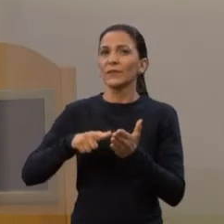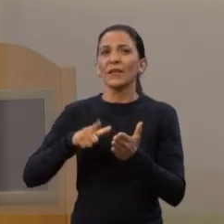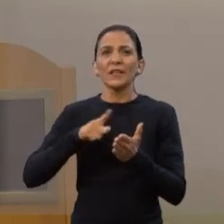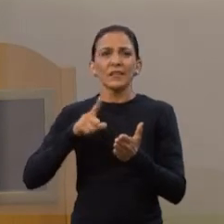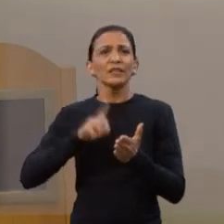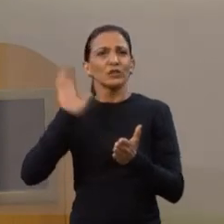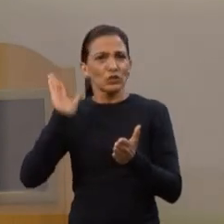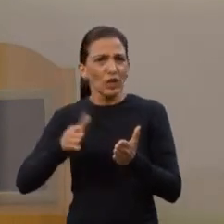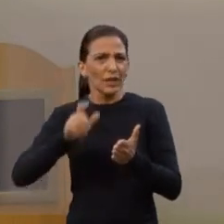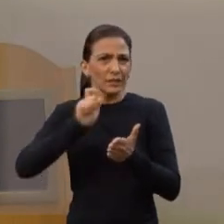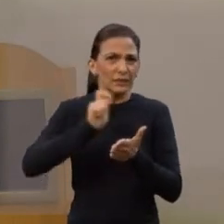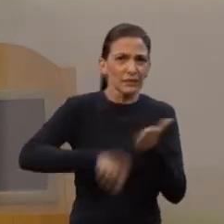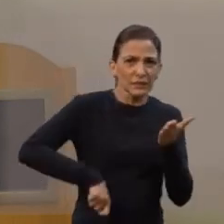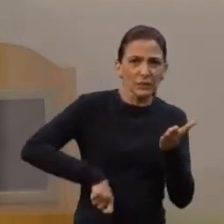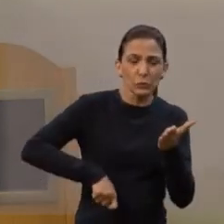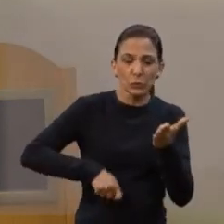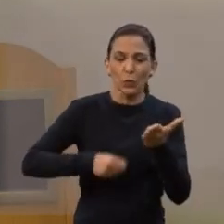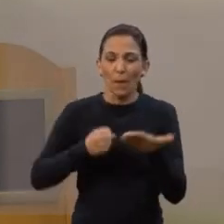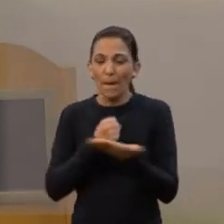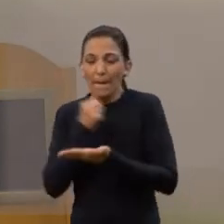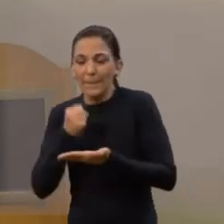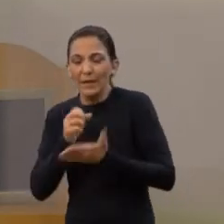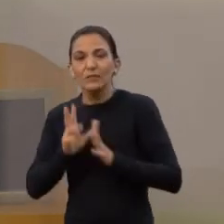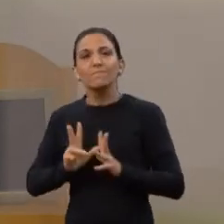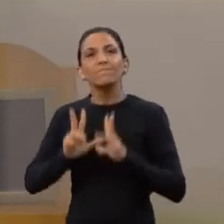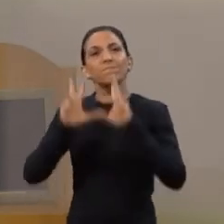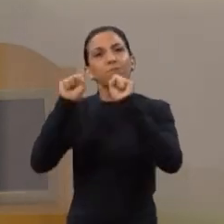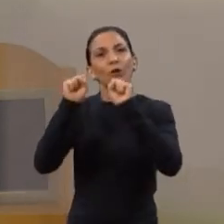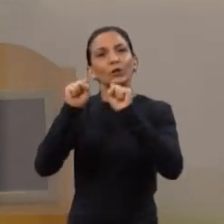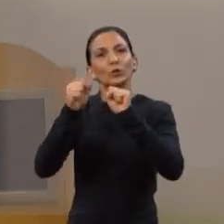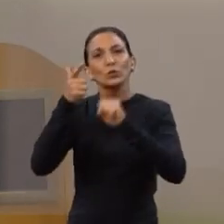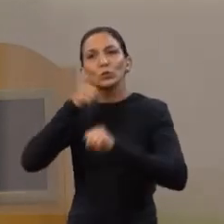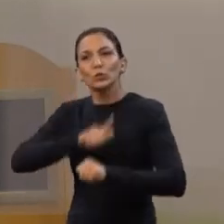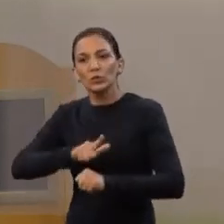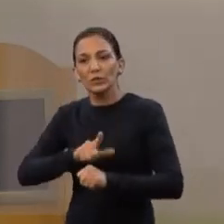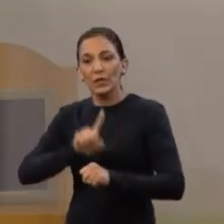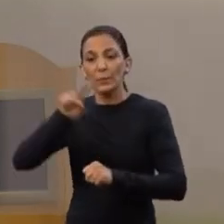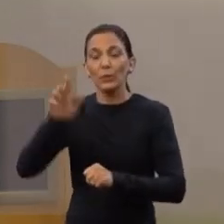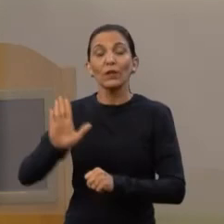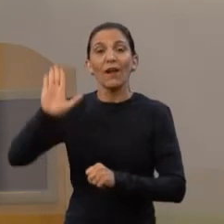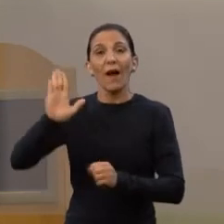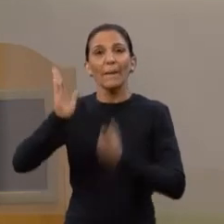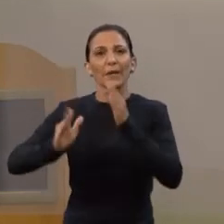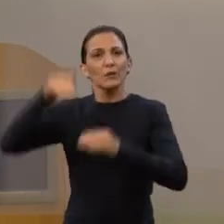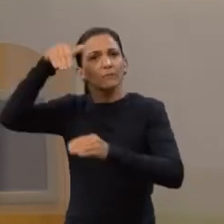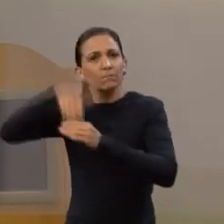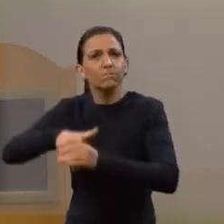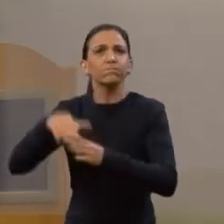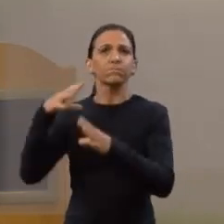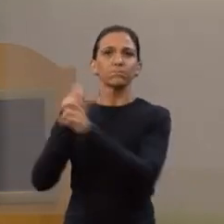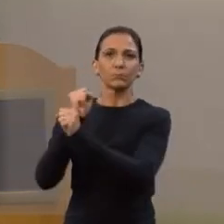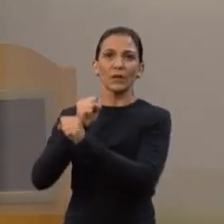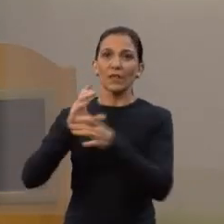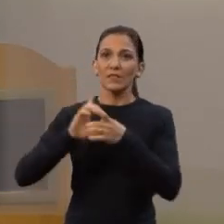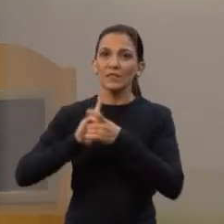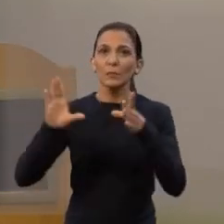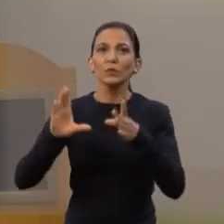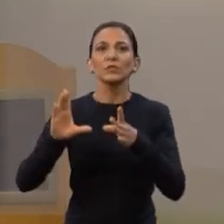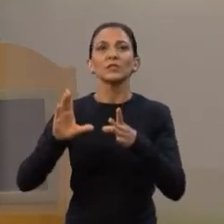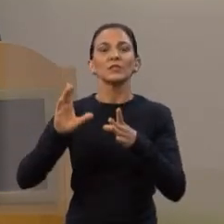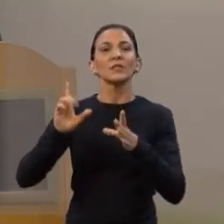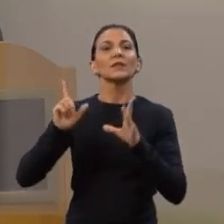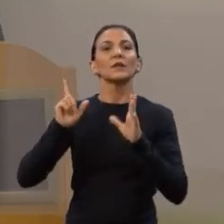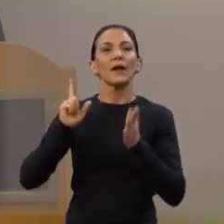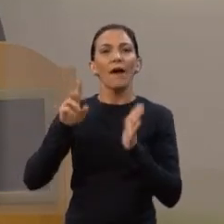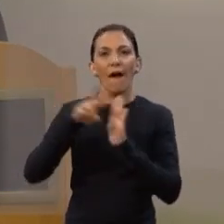Se fortaleça com as suas bases e vá para urna O que é a democracia